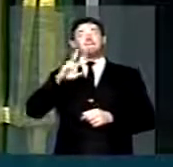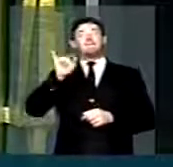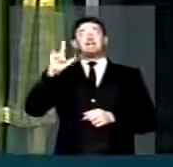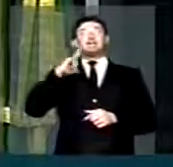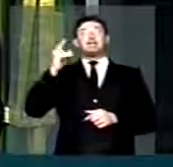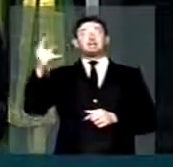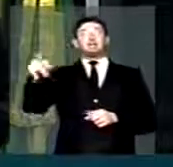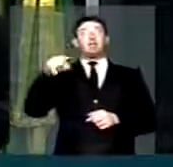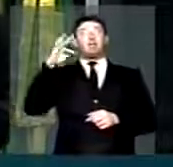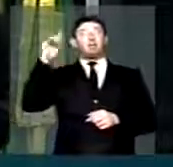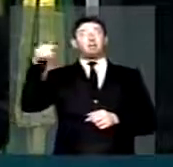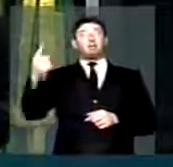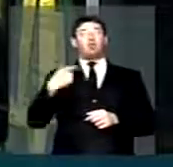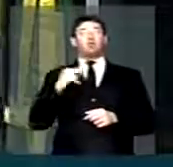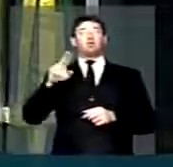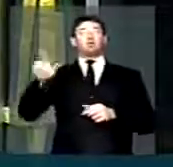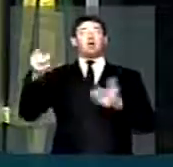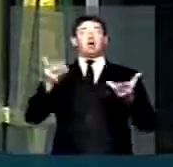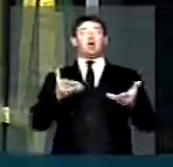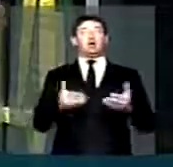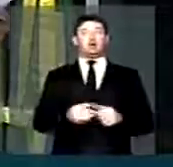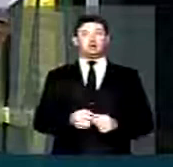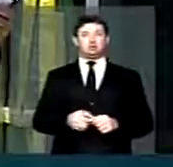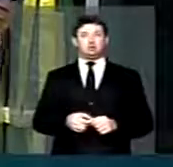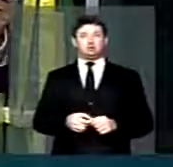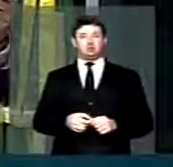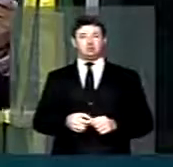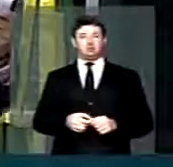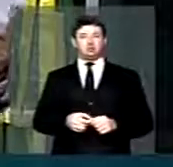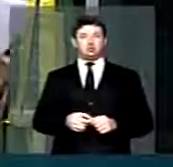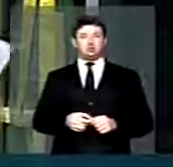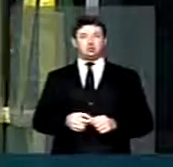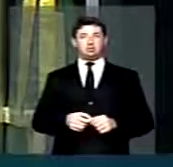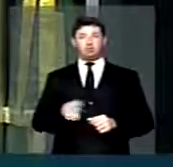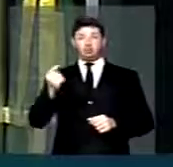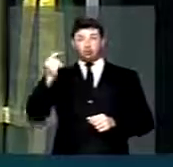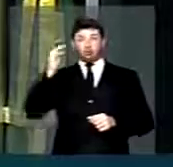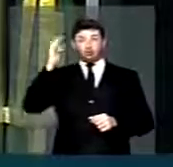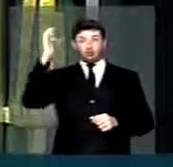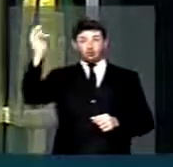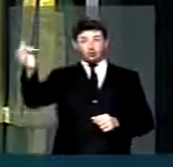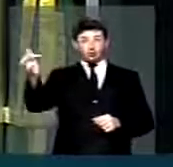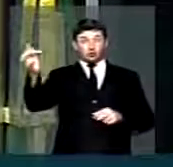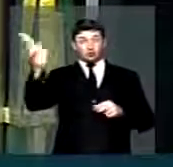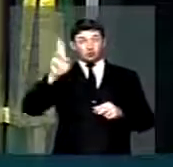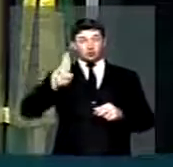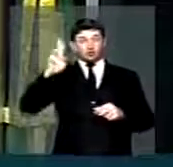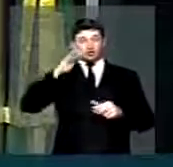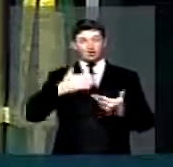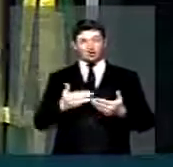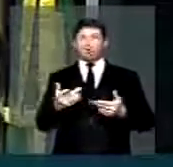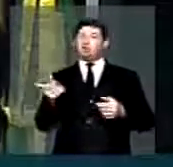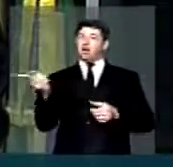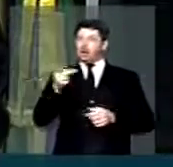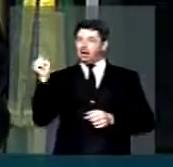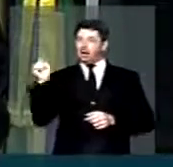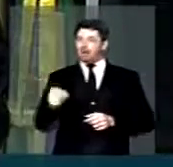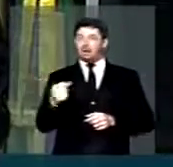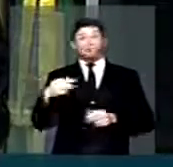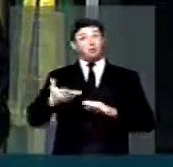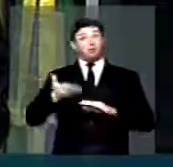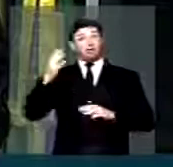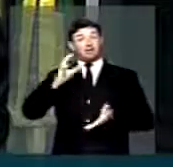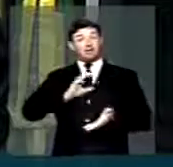estamos crescendo 2%, e estamos usando para isso dinheiro do futuro, tem coisa errada. É preciso aumentar a